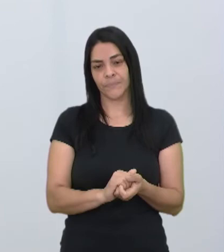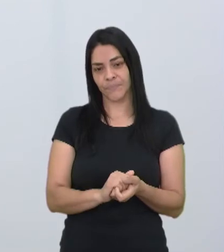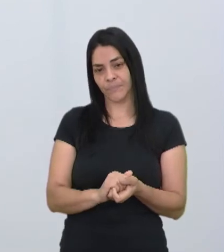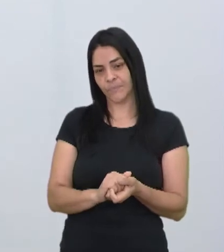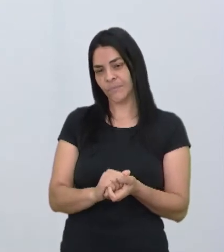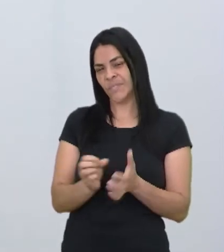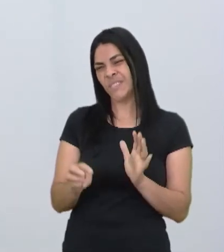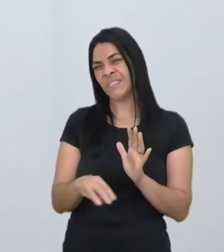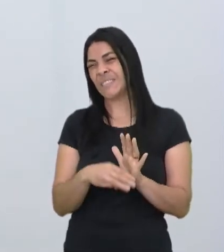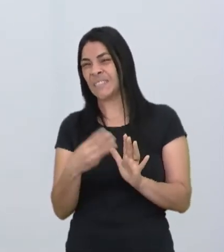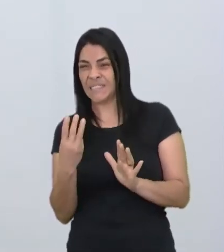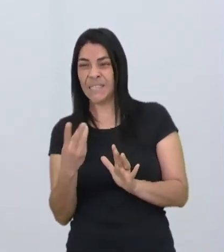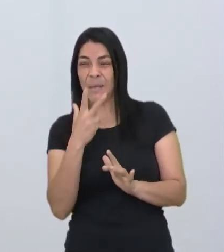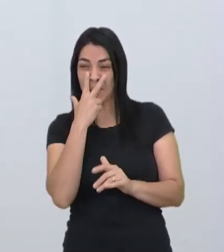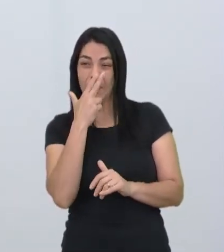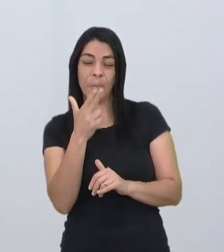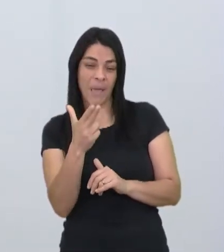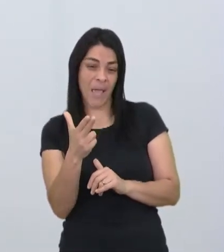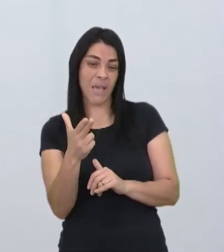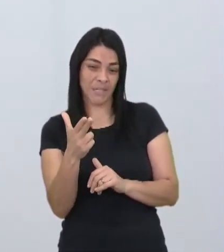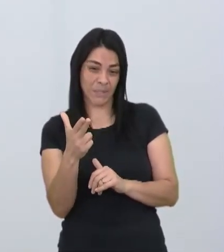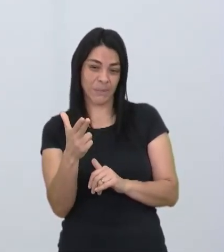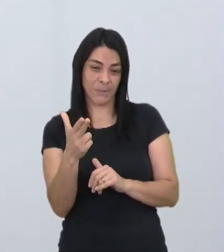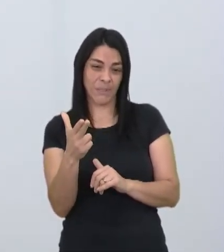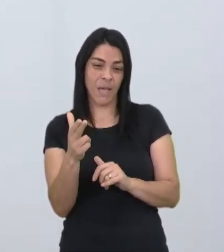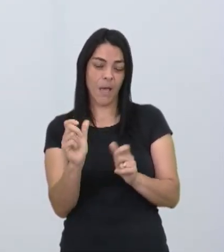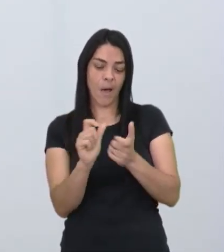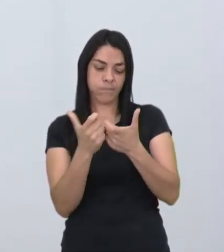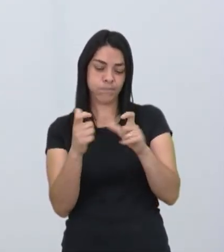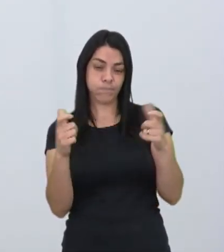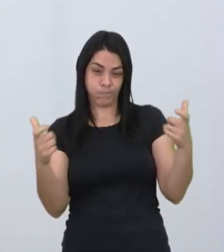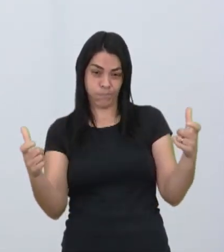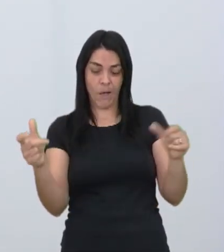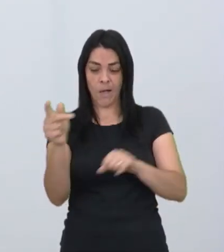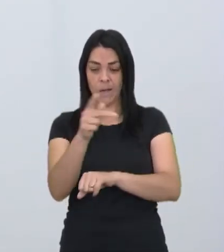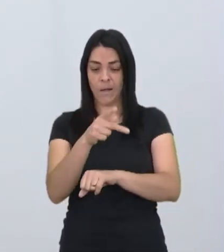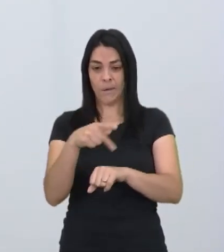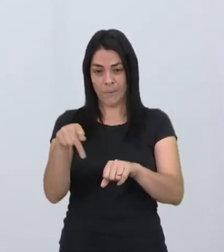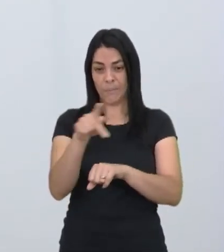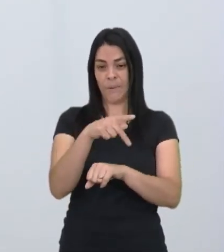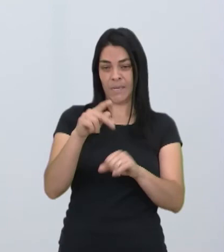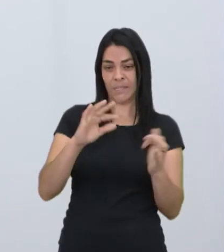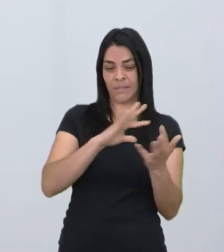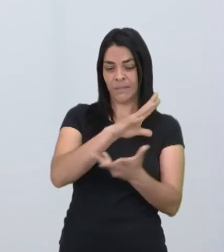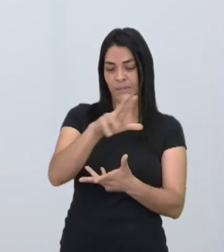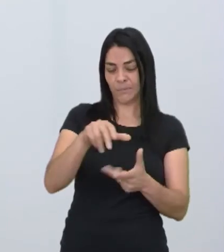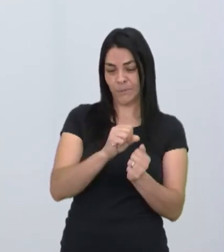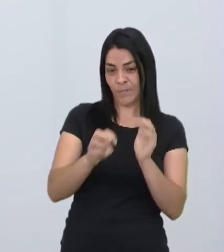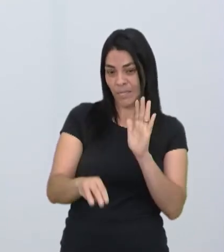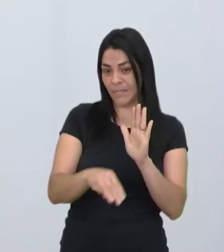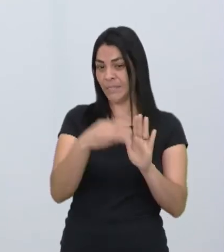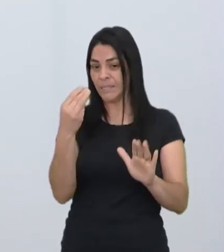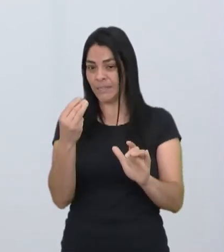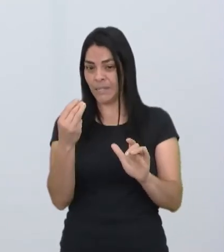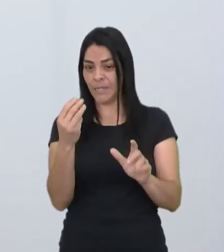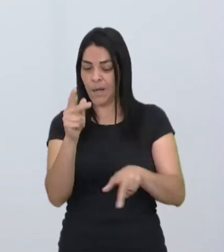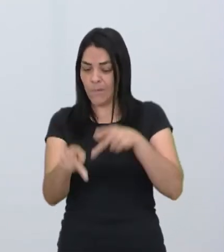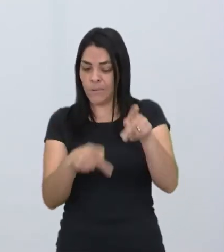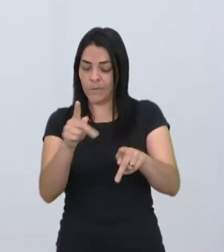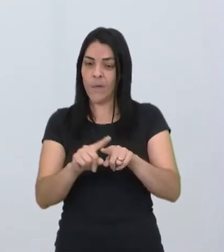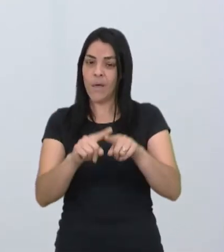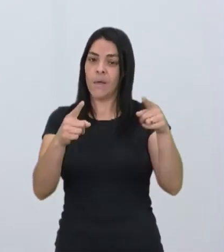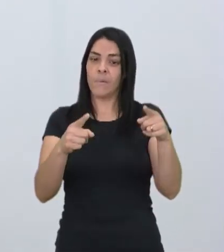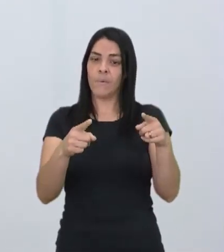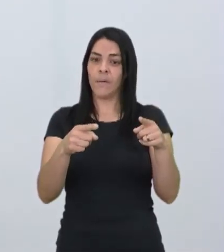terceiro, se eu não me engano, maior país do mundo, tem a terceira maior população. Já a Rússia, que é